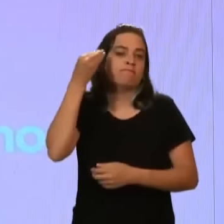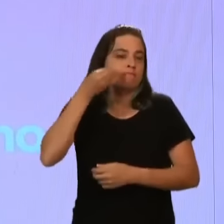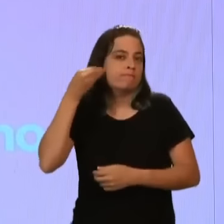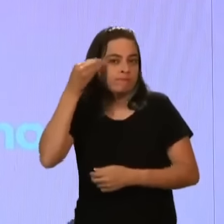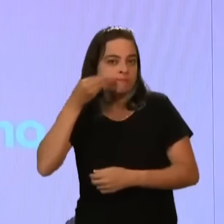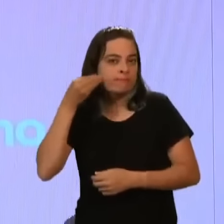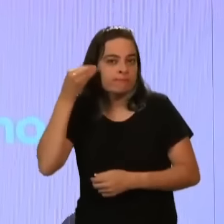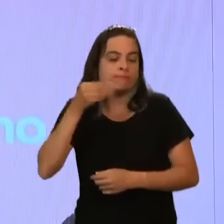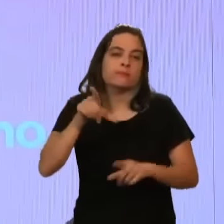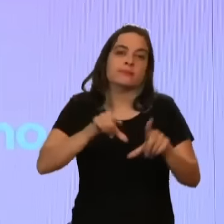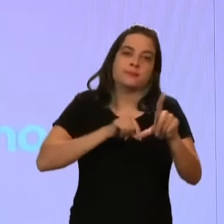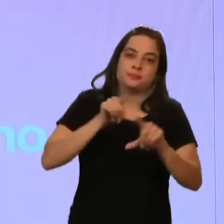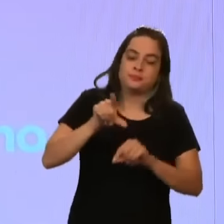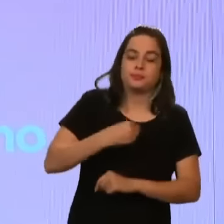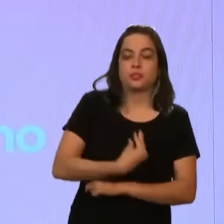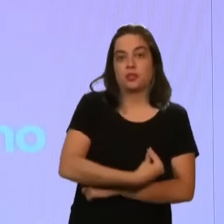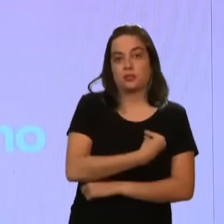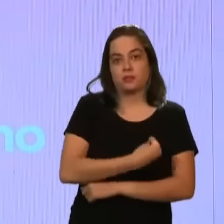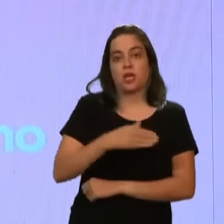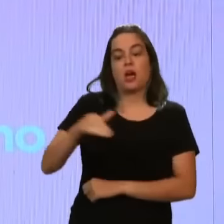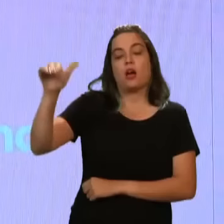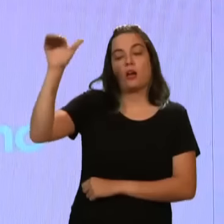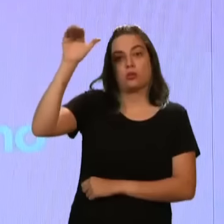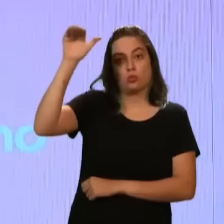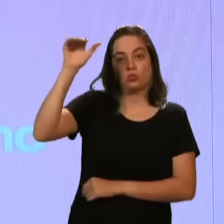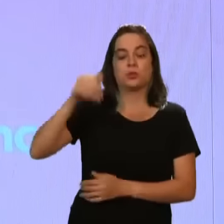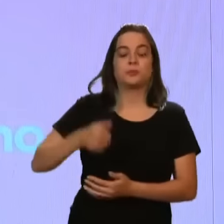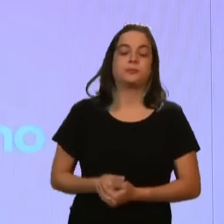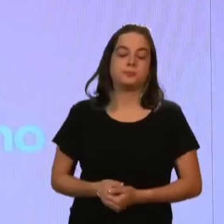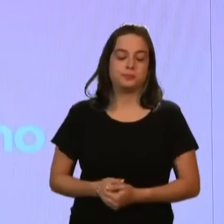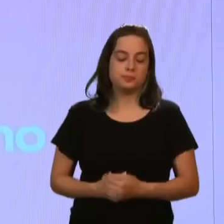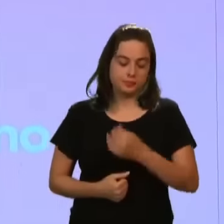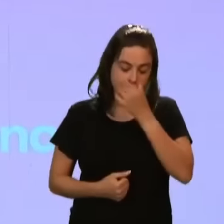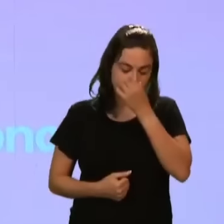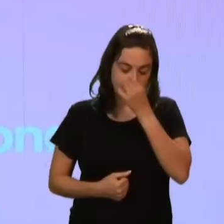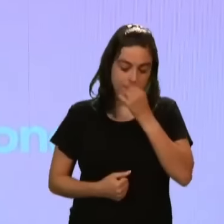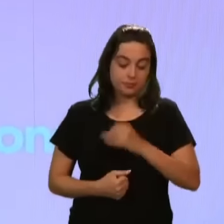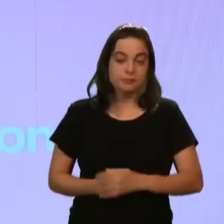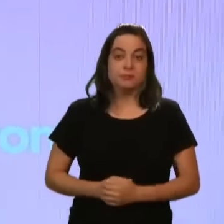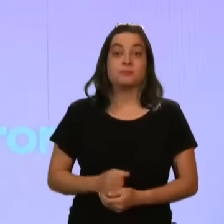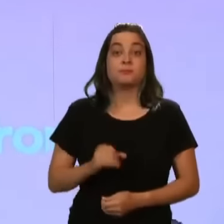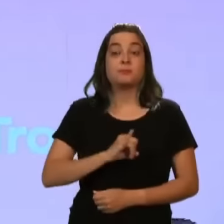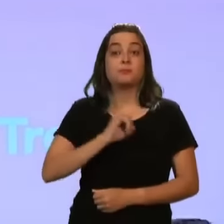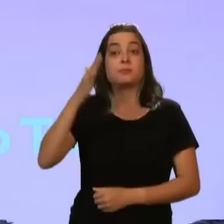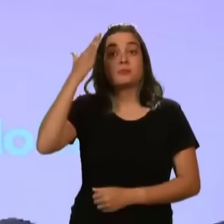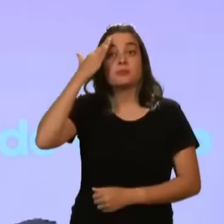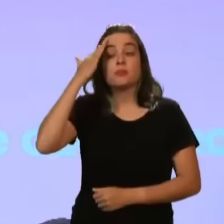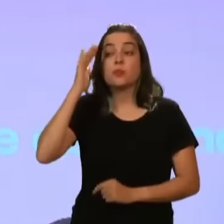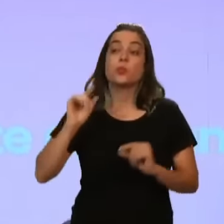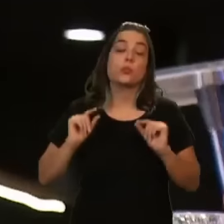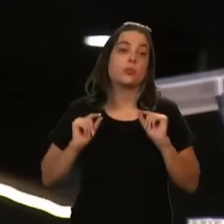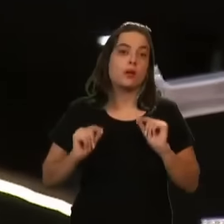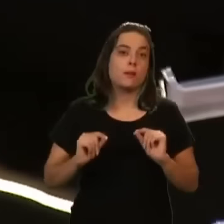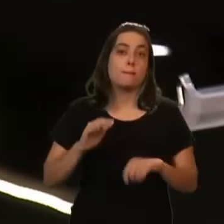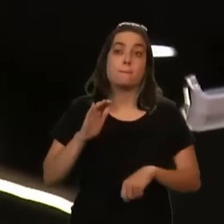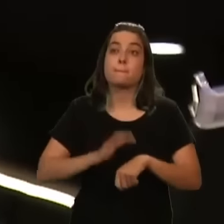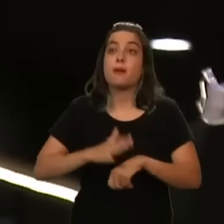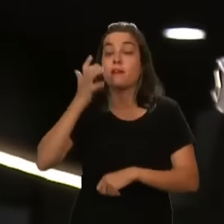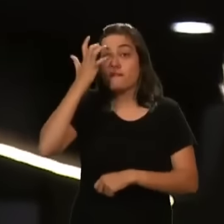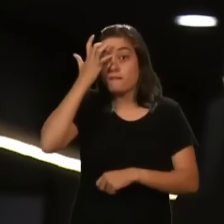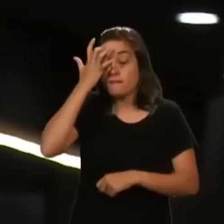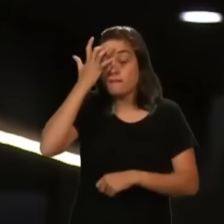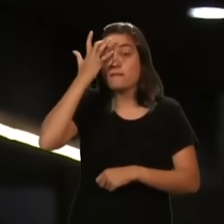experiências e escolhas na vida adulta. Então, gente, entendendo que é muito mais fácil você